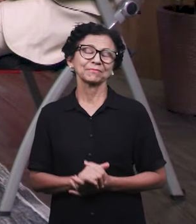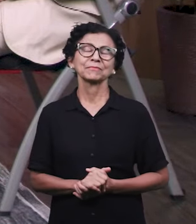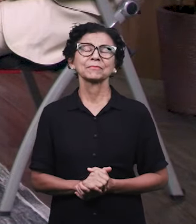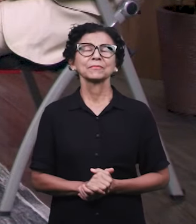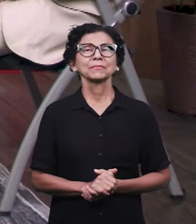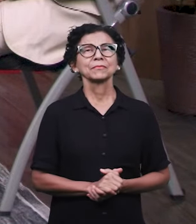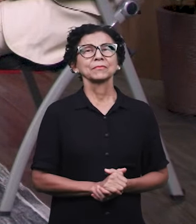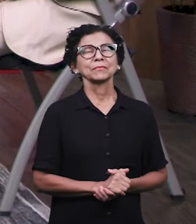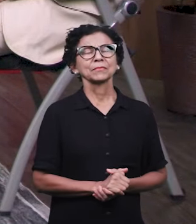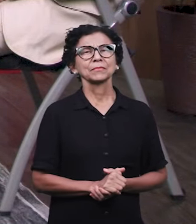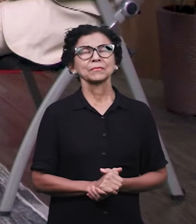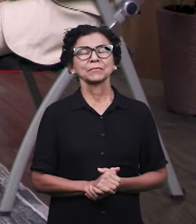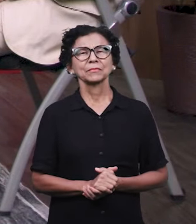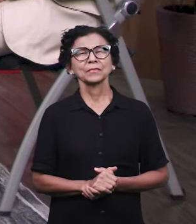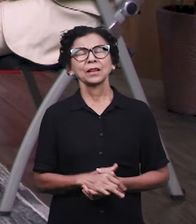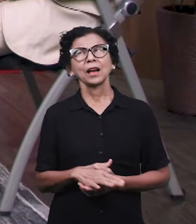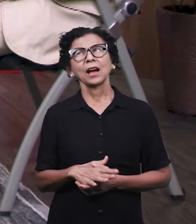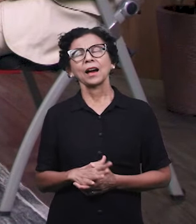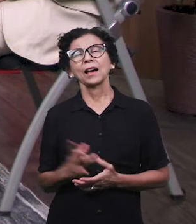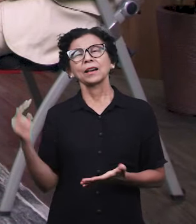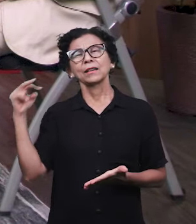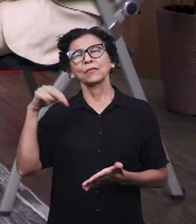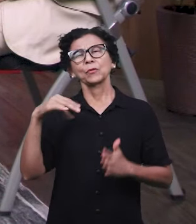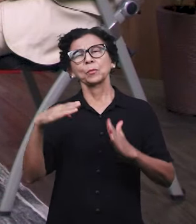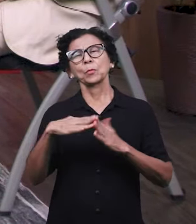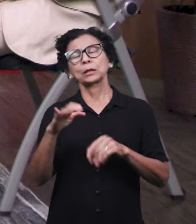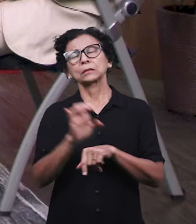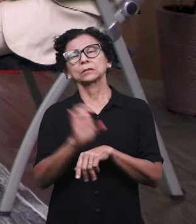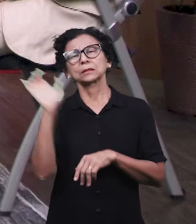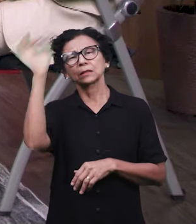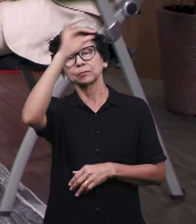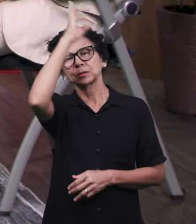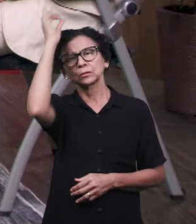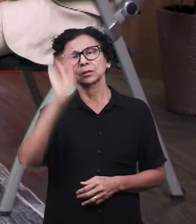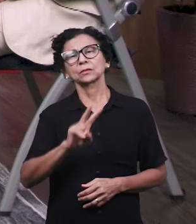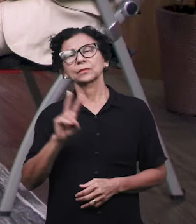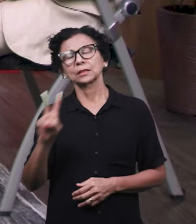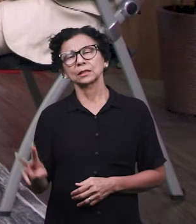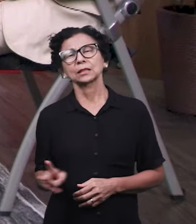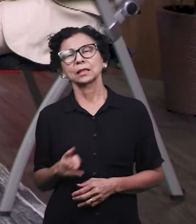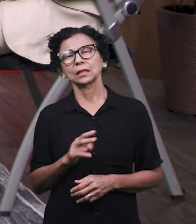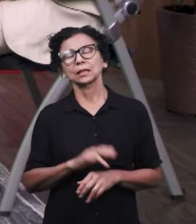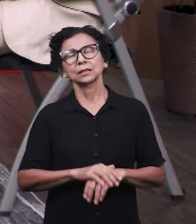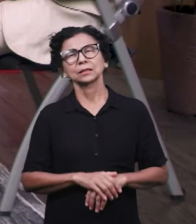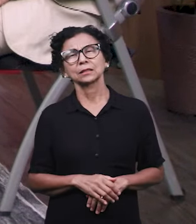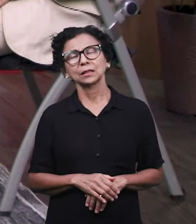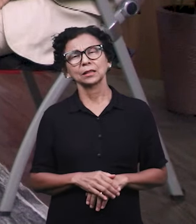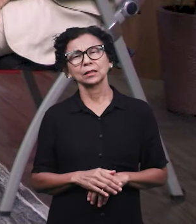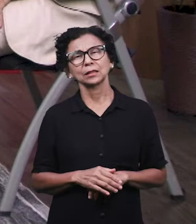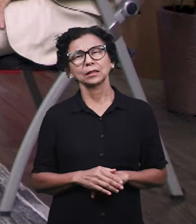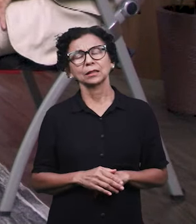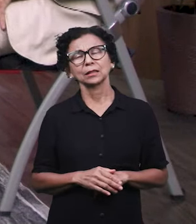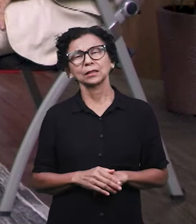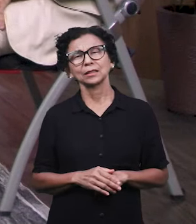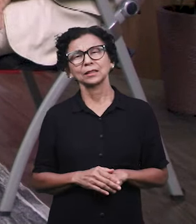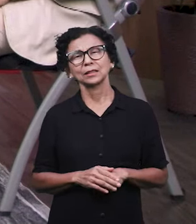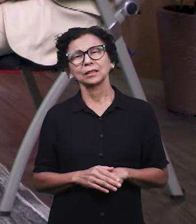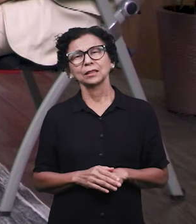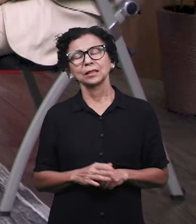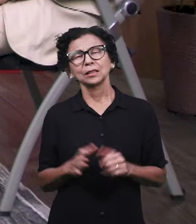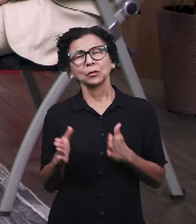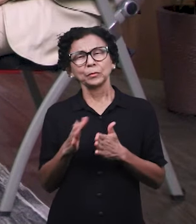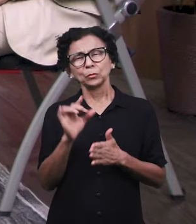Belo Horizonte, né? Tô aqui há pouco tempo, mas já estou completamente adaptado, já juntamente com os irmãos, né? Temos recebido uma